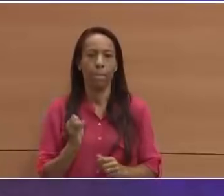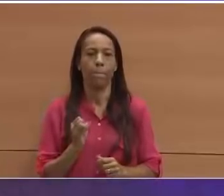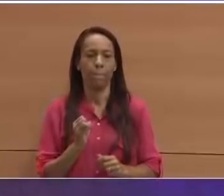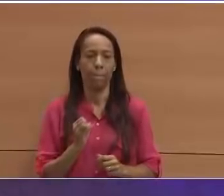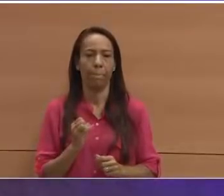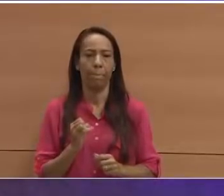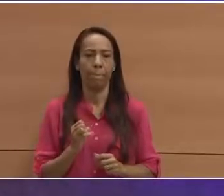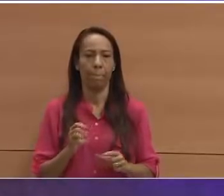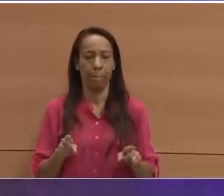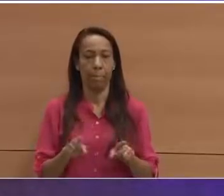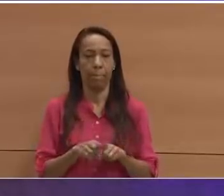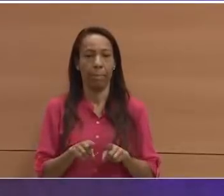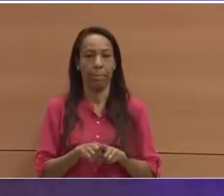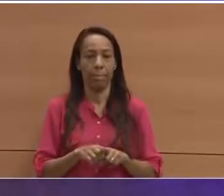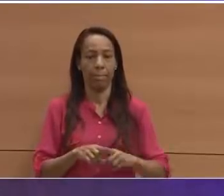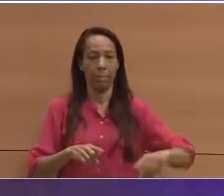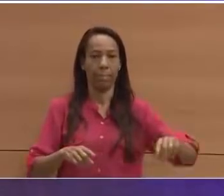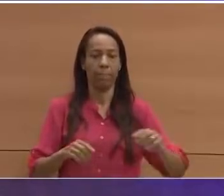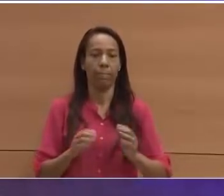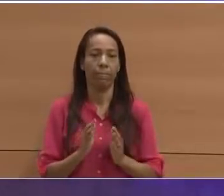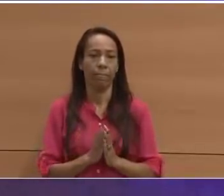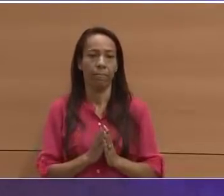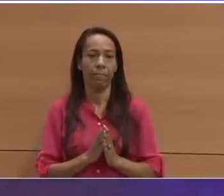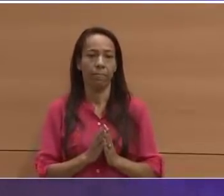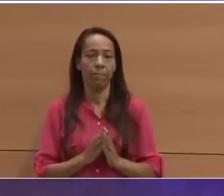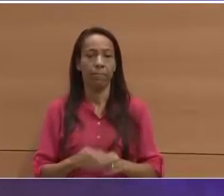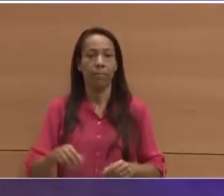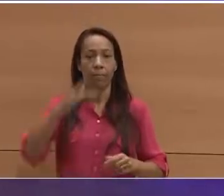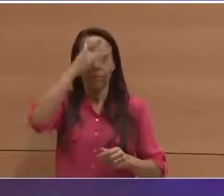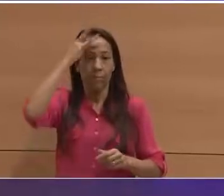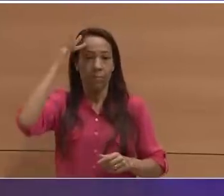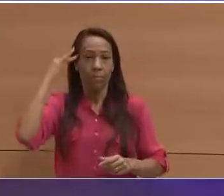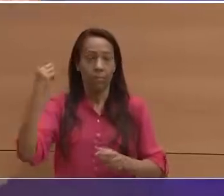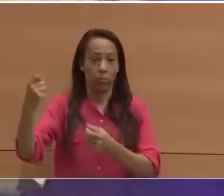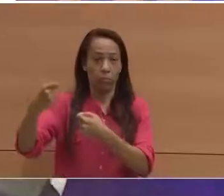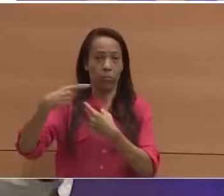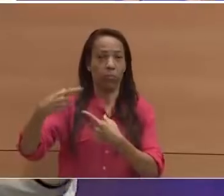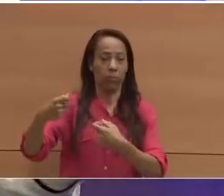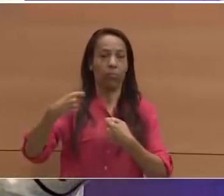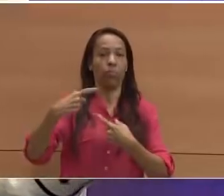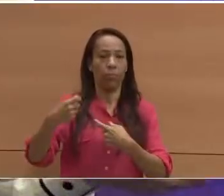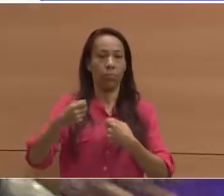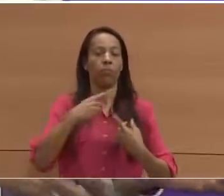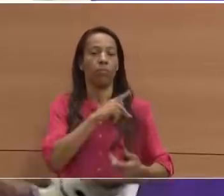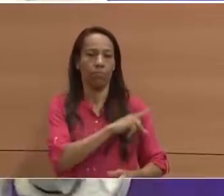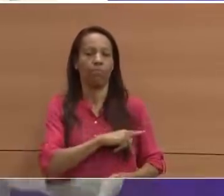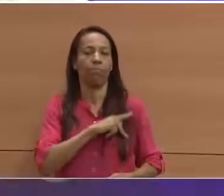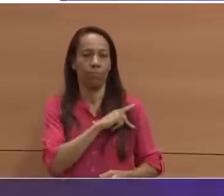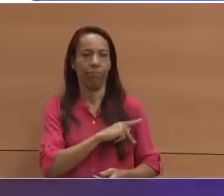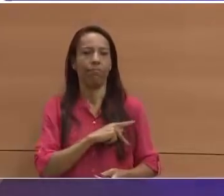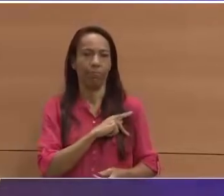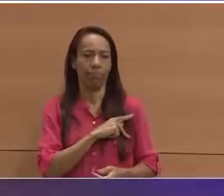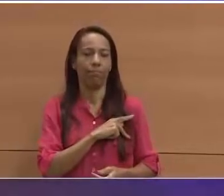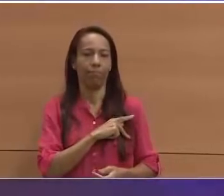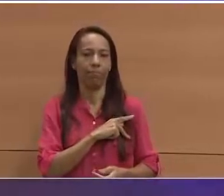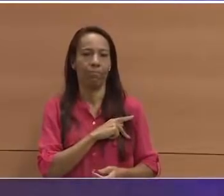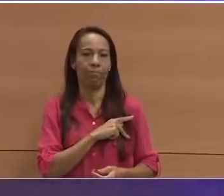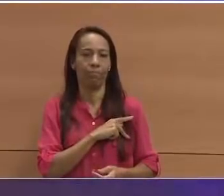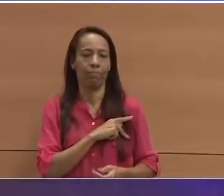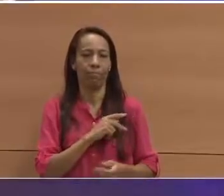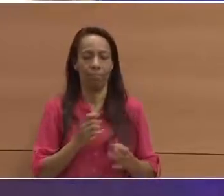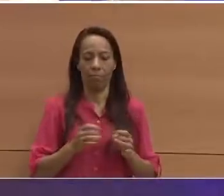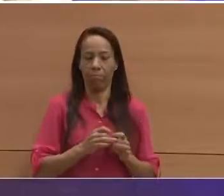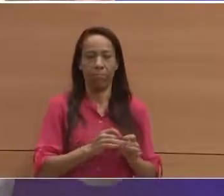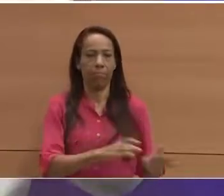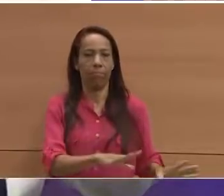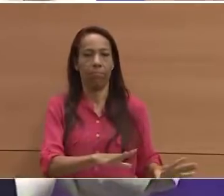seus acusadores não mais insistiram em acusar, ele momentaneamente foi solto. E nessa saída dele, ele